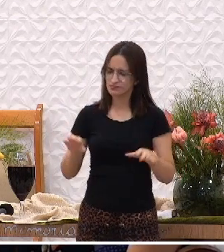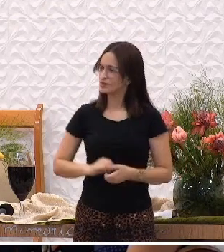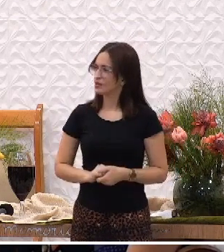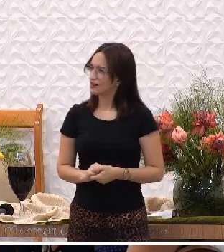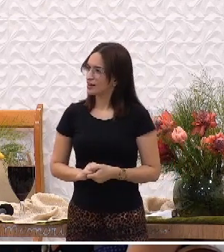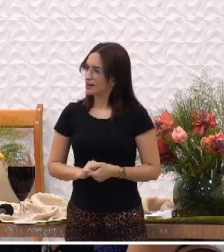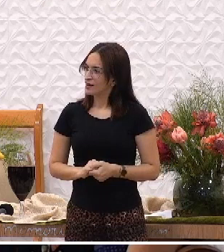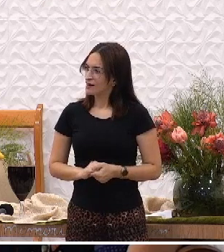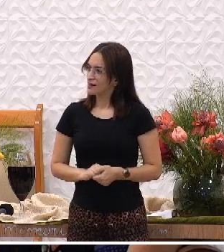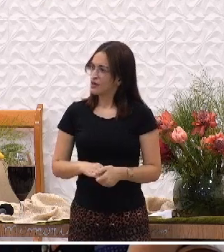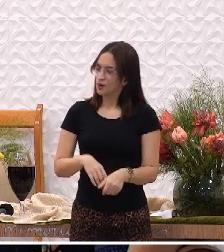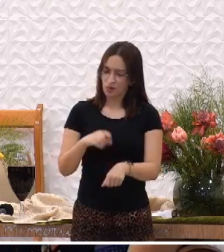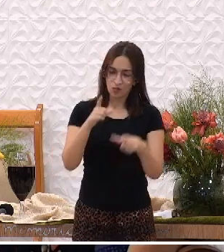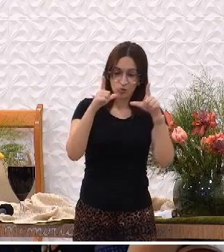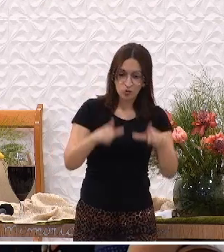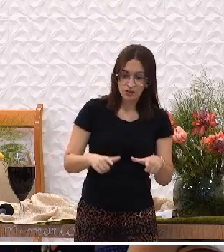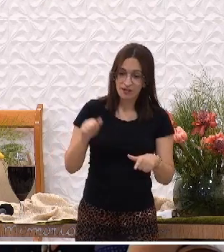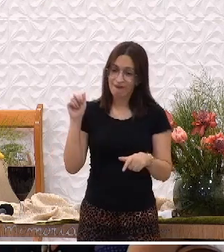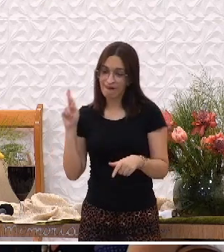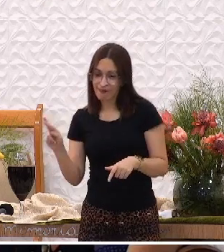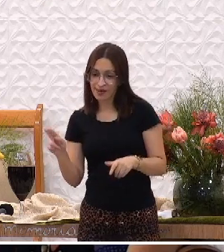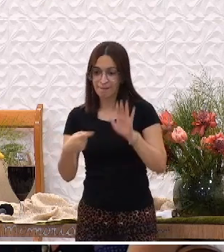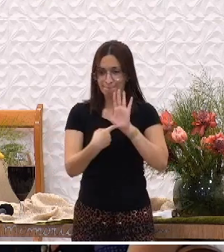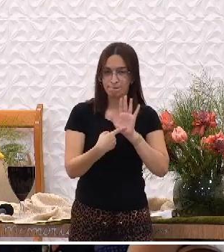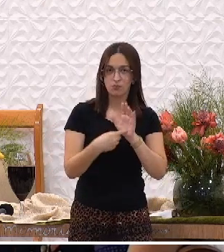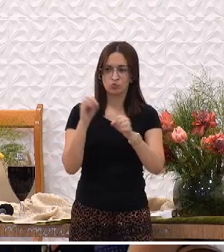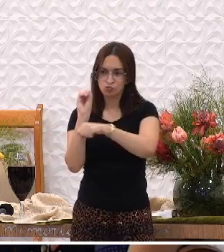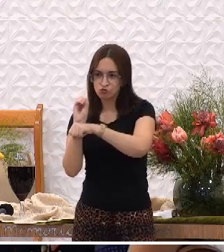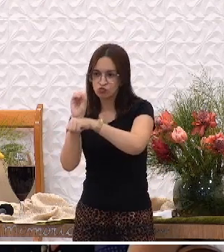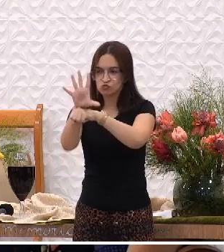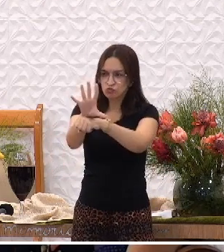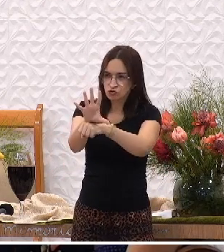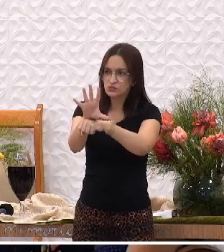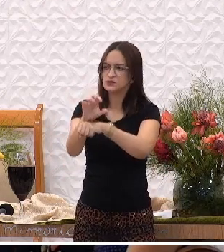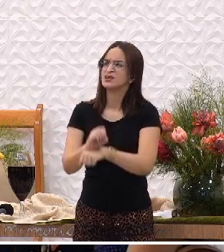local, como horário, como ar-condicionado ou não, projeção, são circunstâncias.